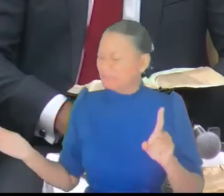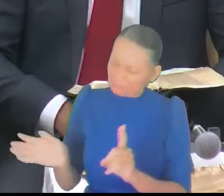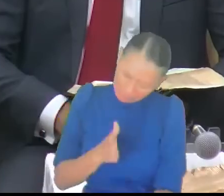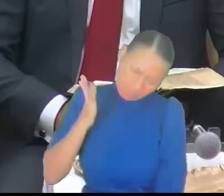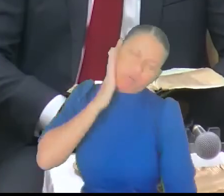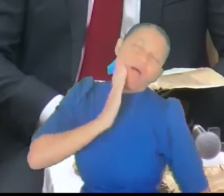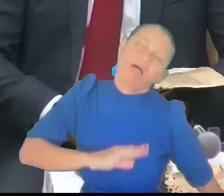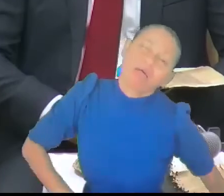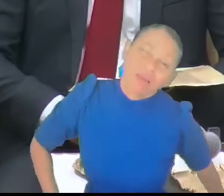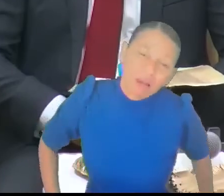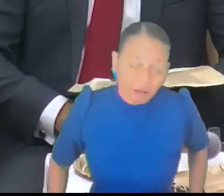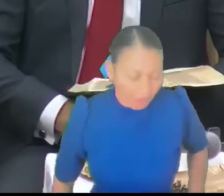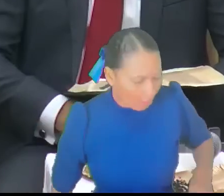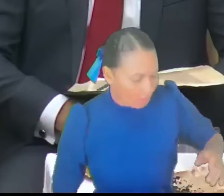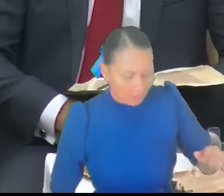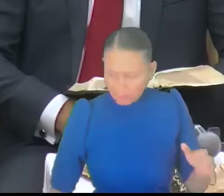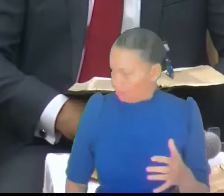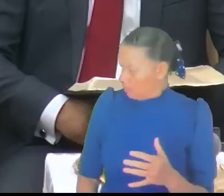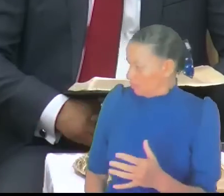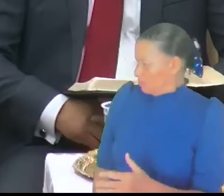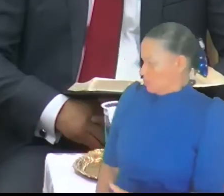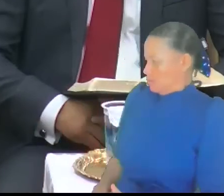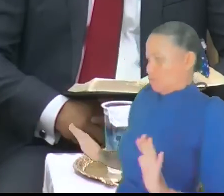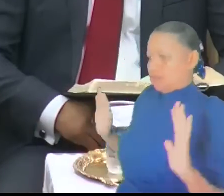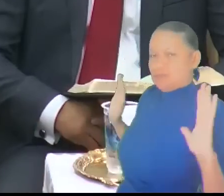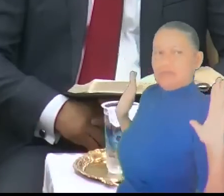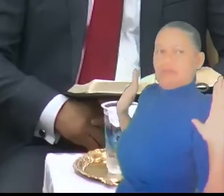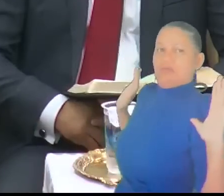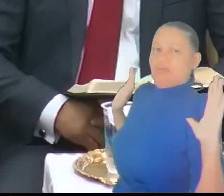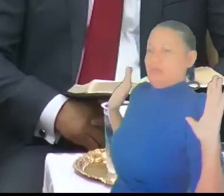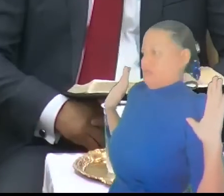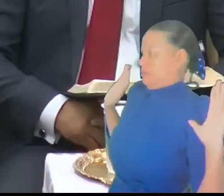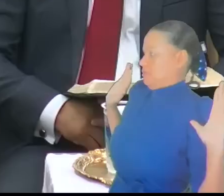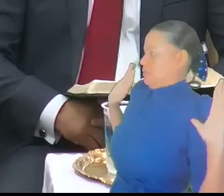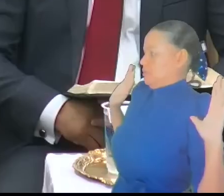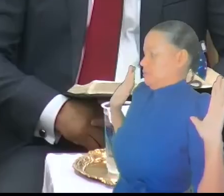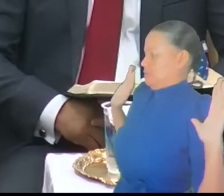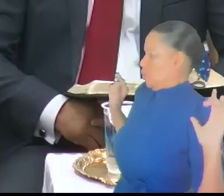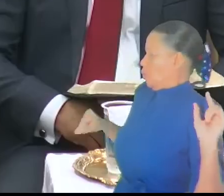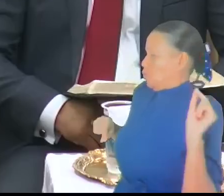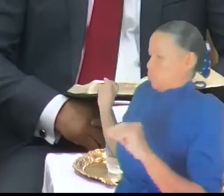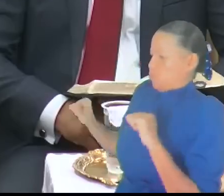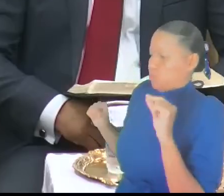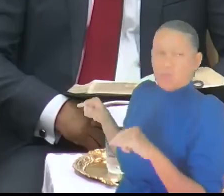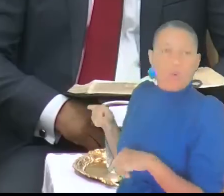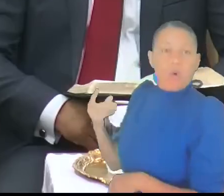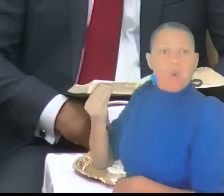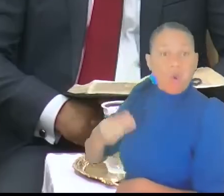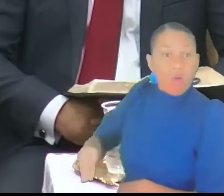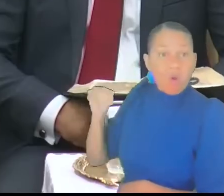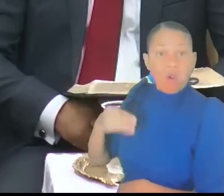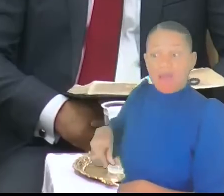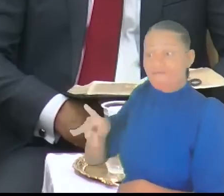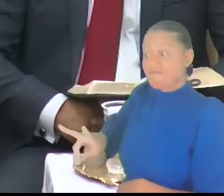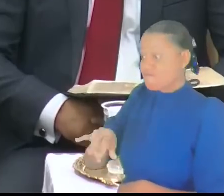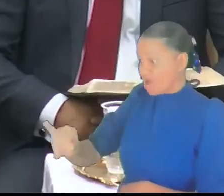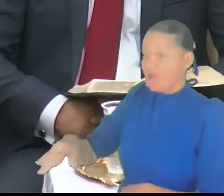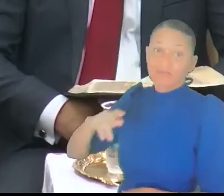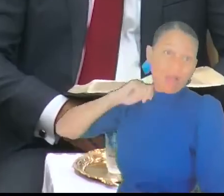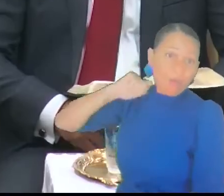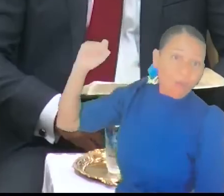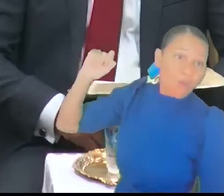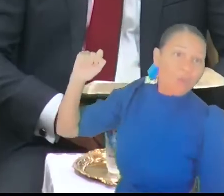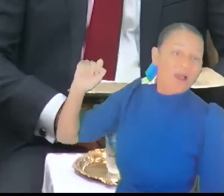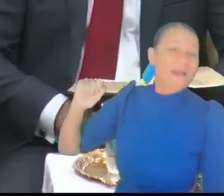no ladrão, e ele se escorou no muro e ficou ali. Isso que é isso? Disse: é um ladrão que vai ser enforcado. E o